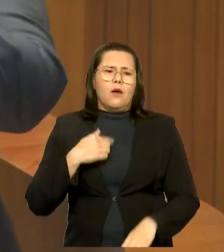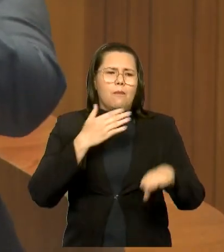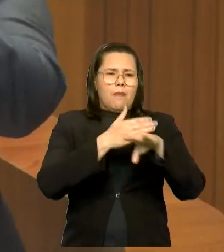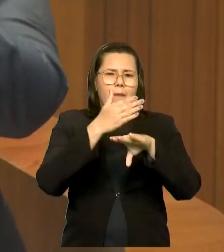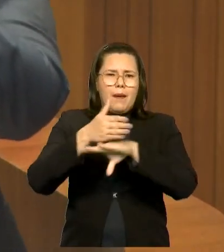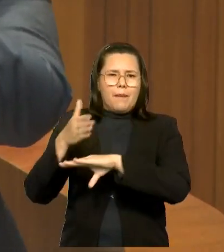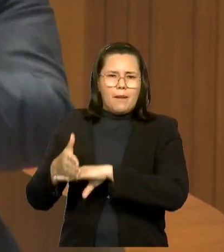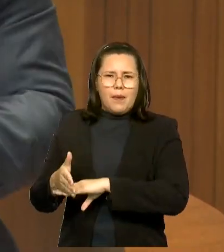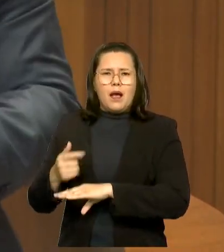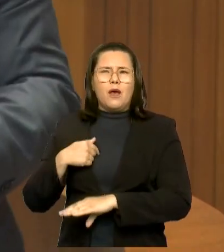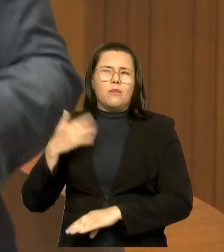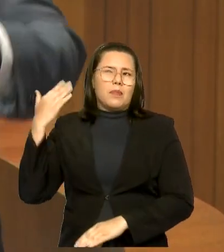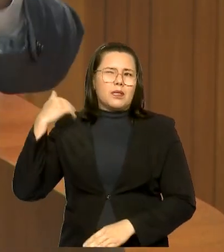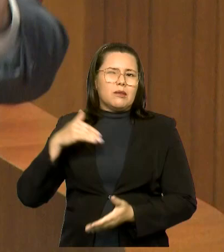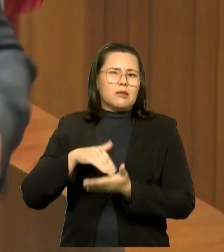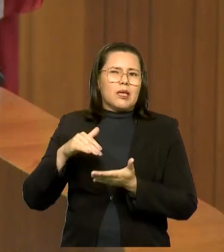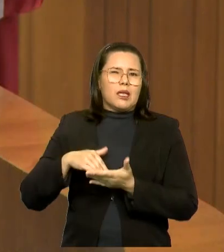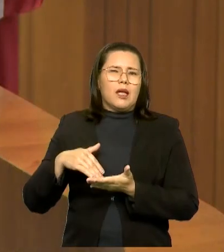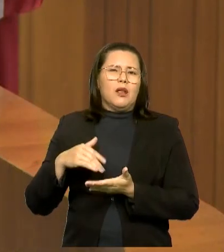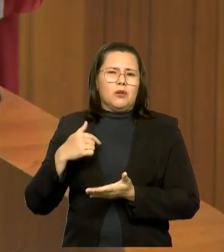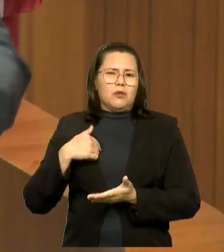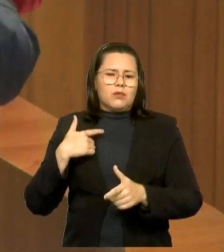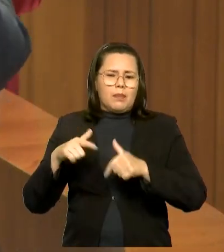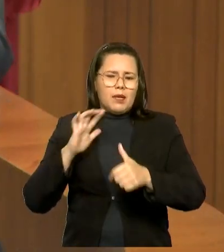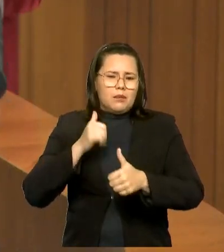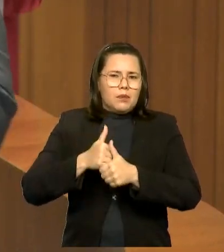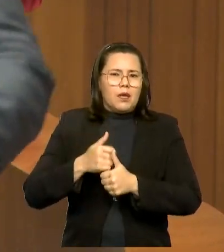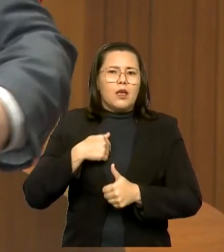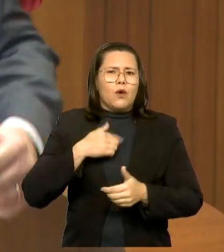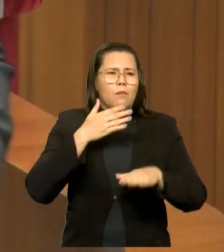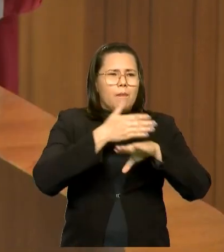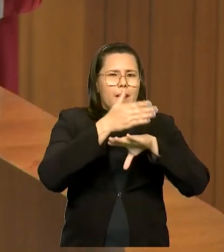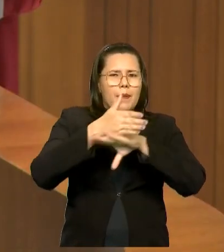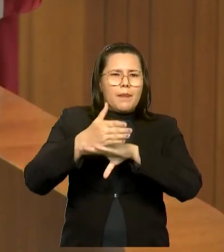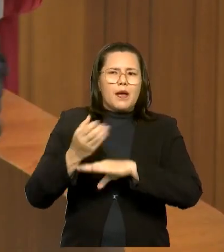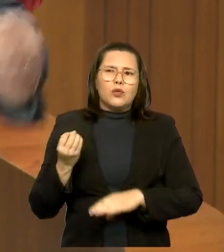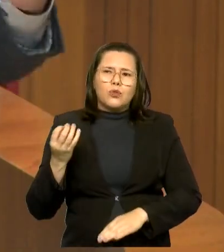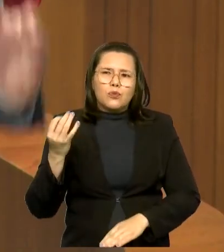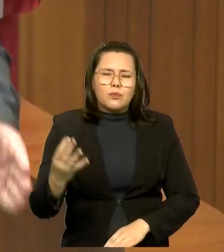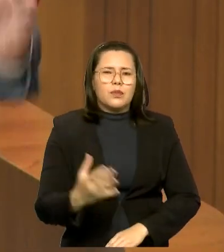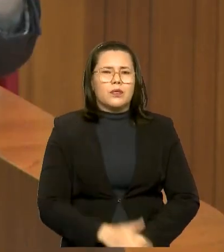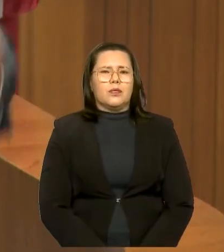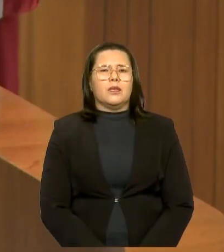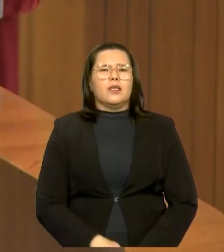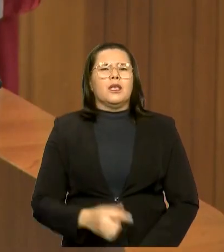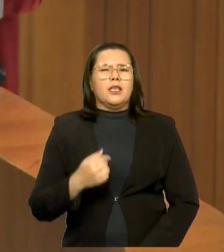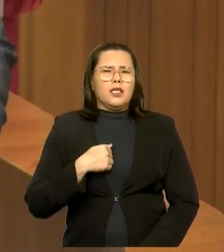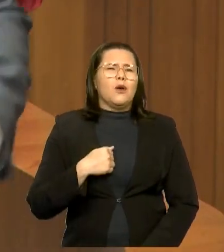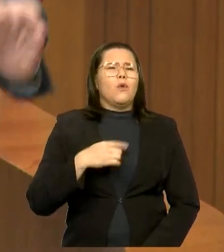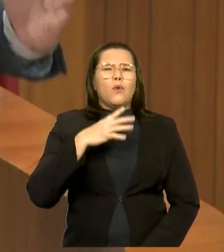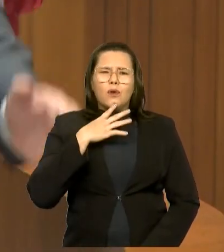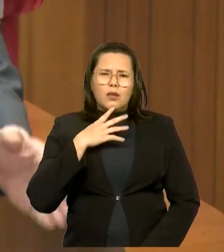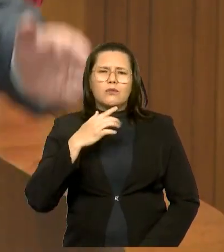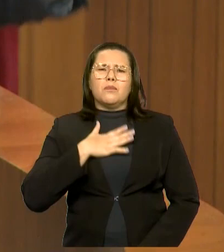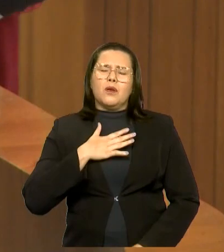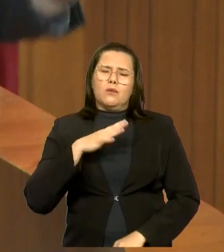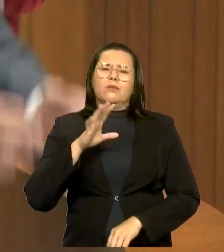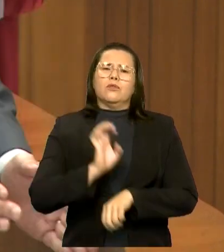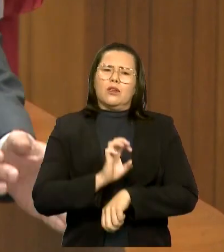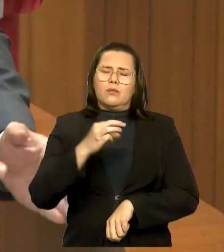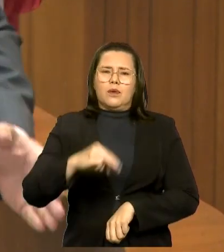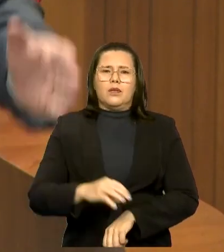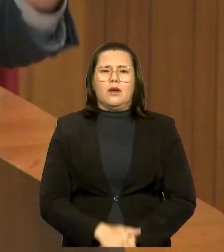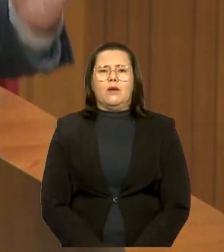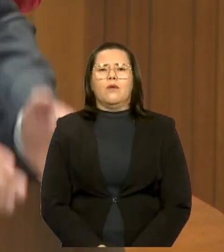essa consciência tranquila que quero carregar quando eu sair da Assembleia um dia, sair de cabeça erguida, do mesmo jeito